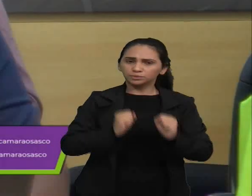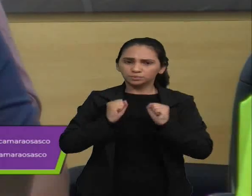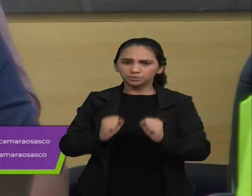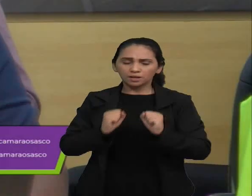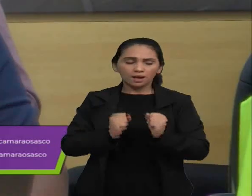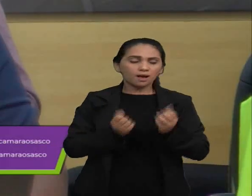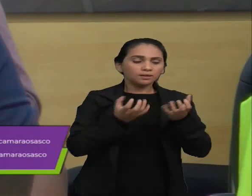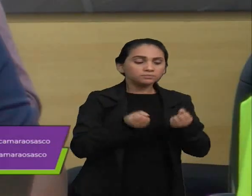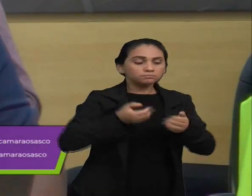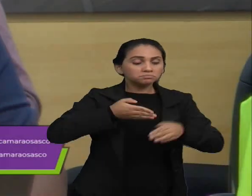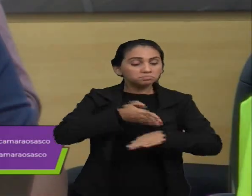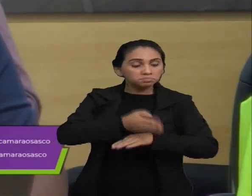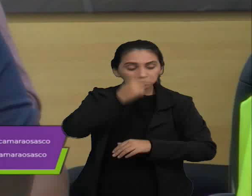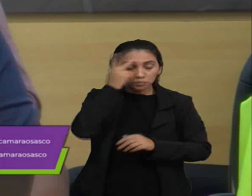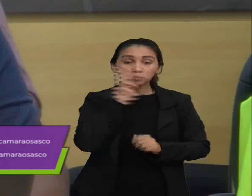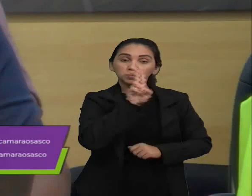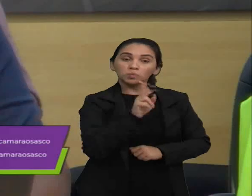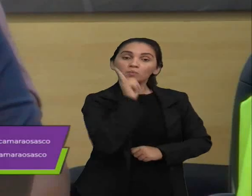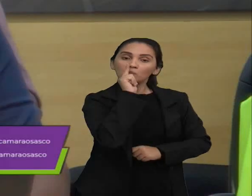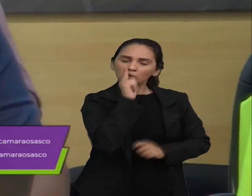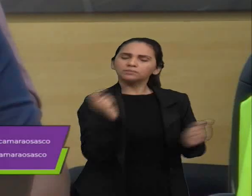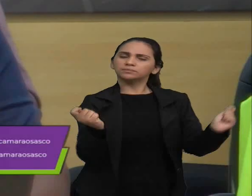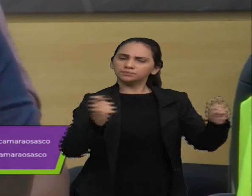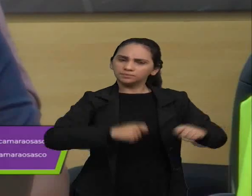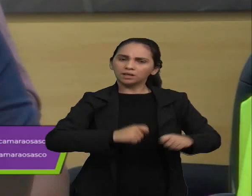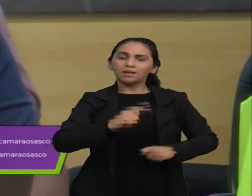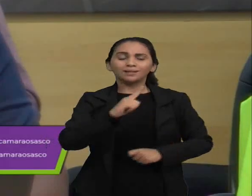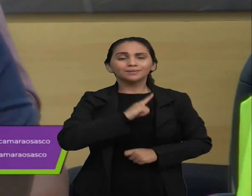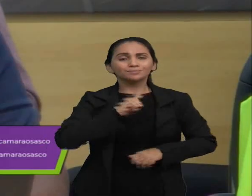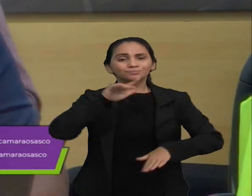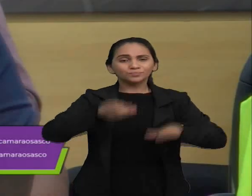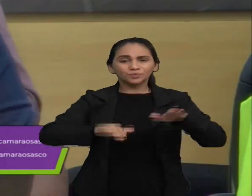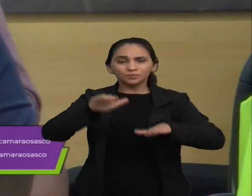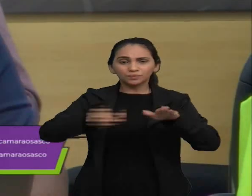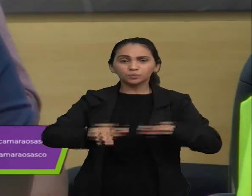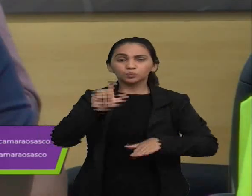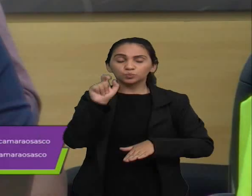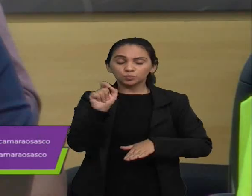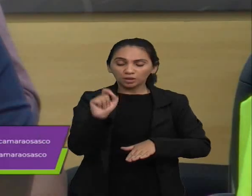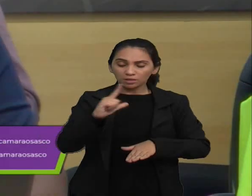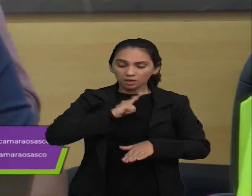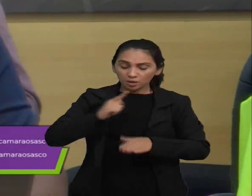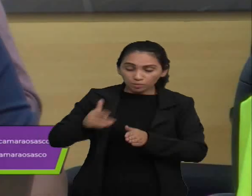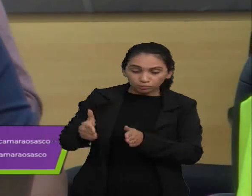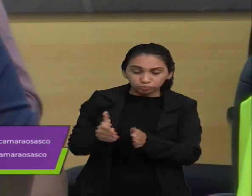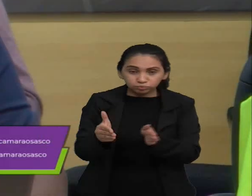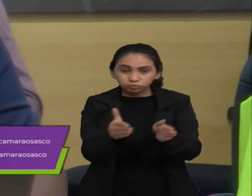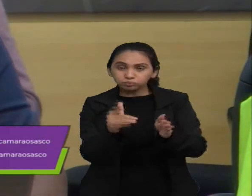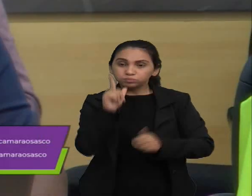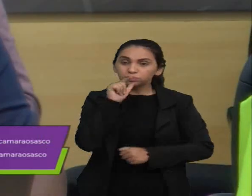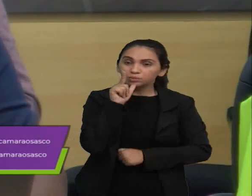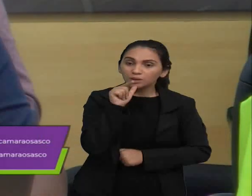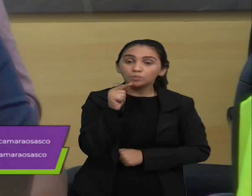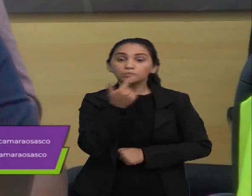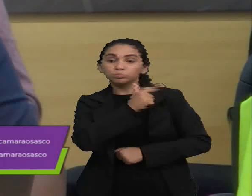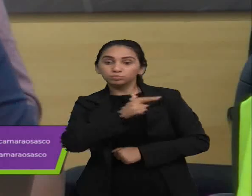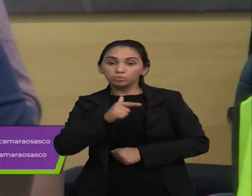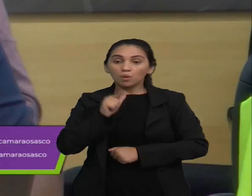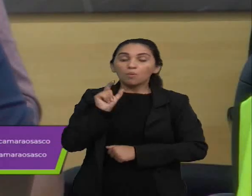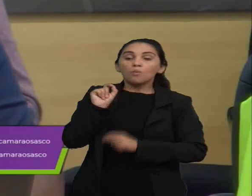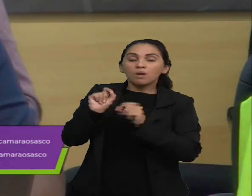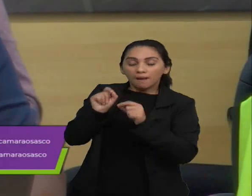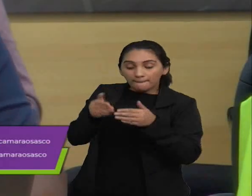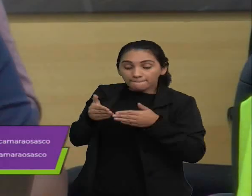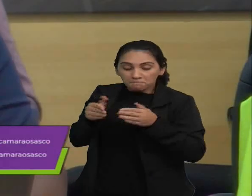Em algumas cidades, se tem bicas públicas que são exemplos do que é tornar público esse